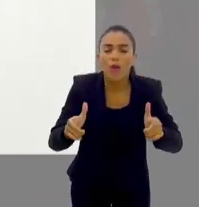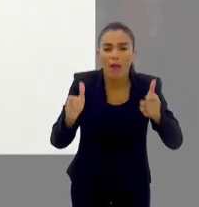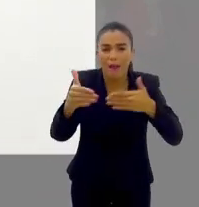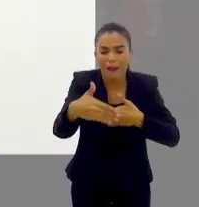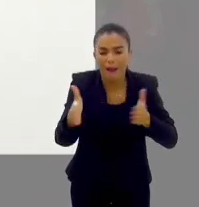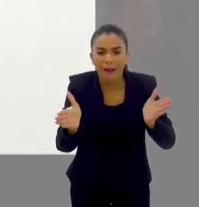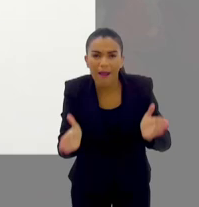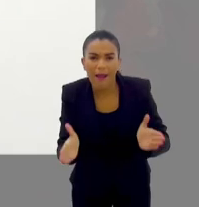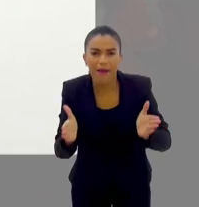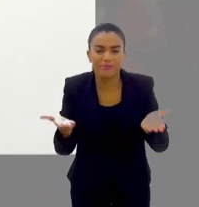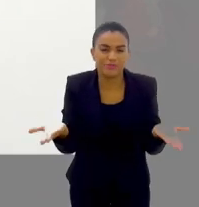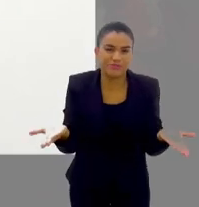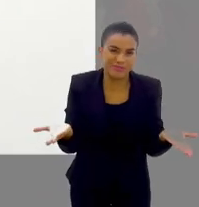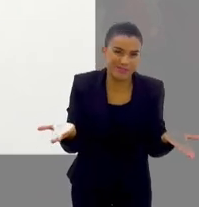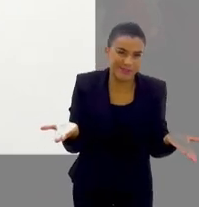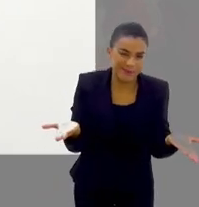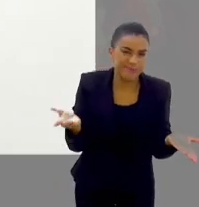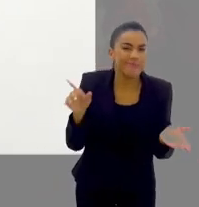nas caixinhas lá